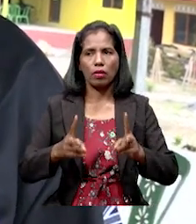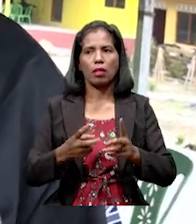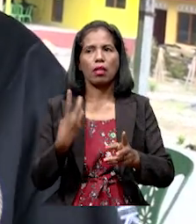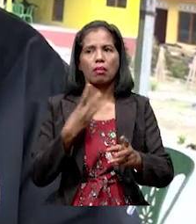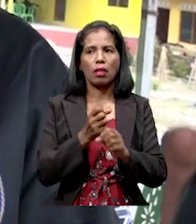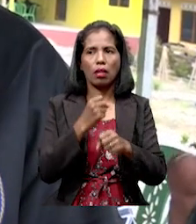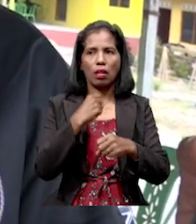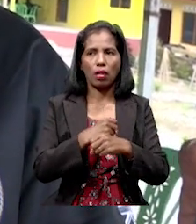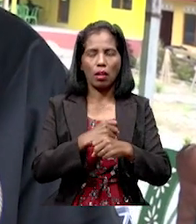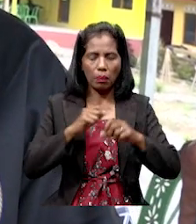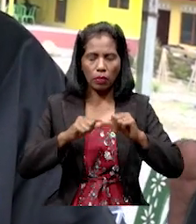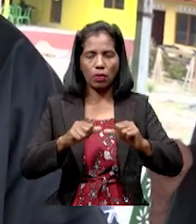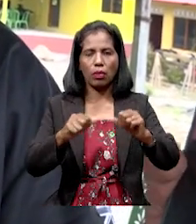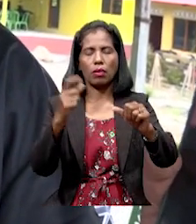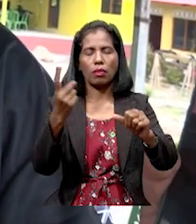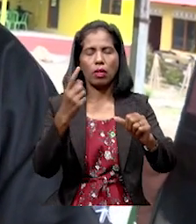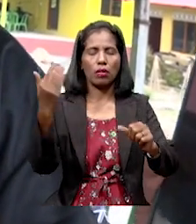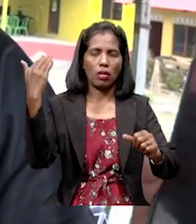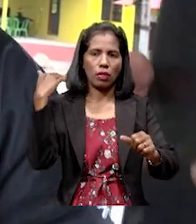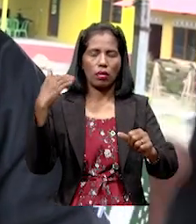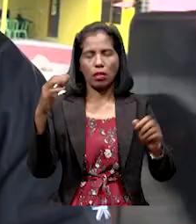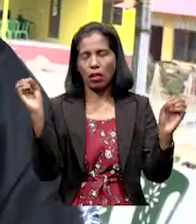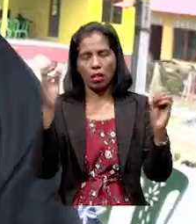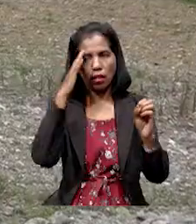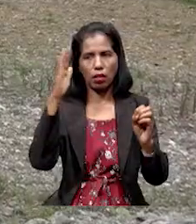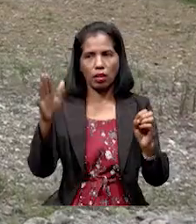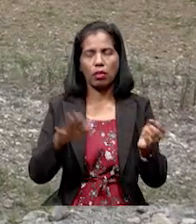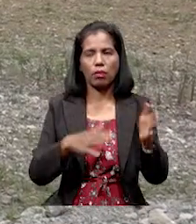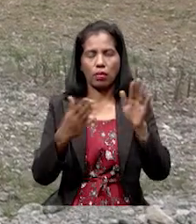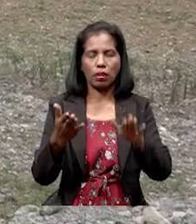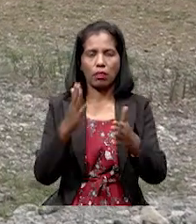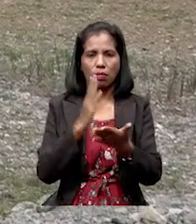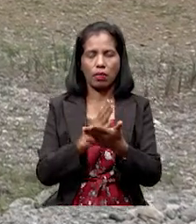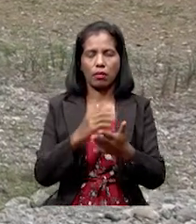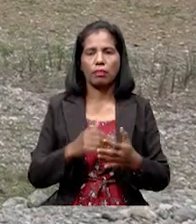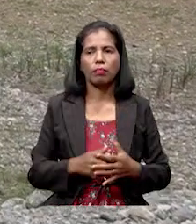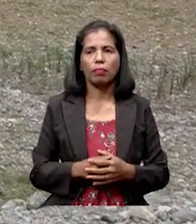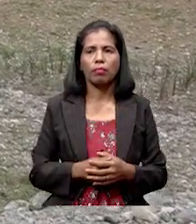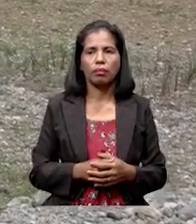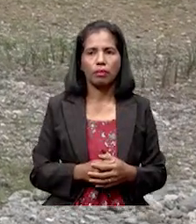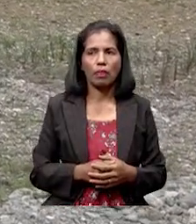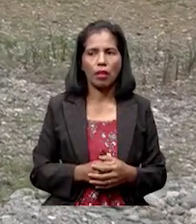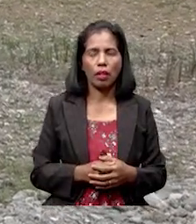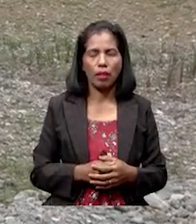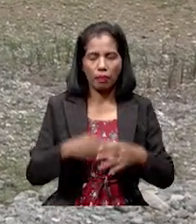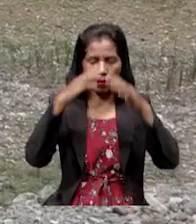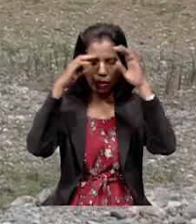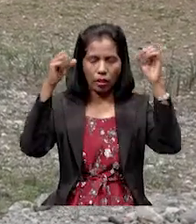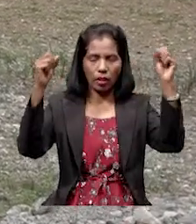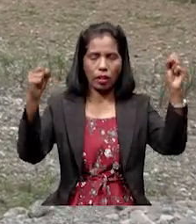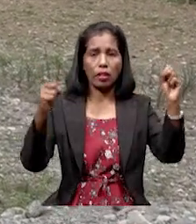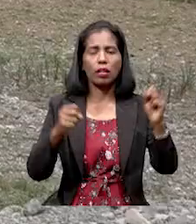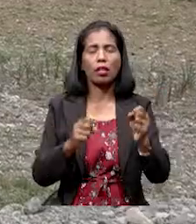halo batida amba uin na patin. Atu hakidu pali lah hatani. So mate mak para. Presidente Fundação Instituto Dom Boaventura